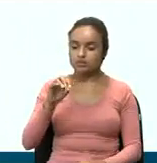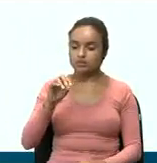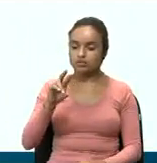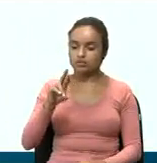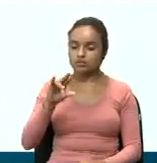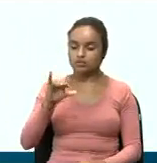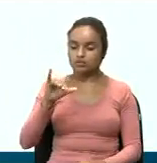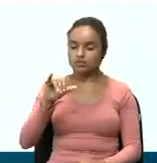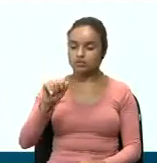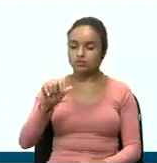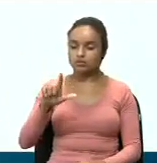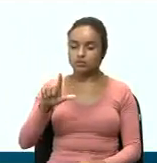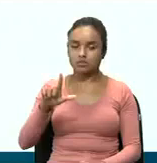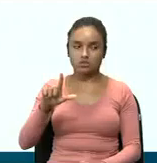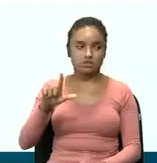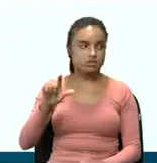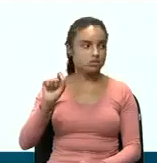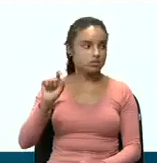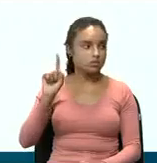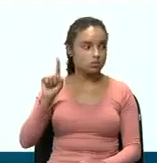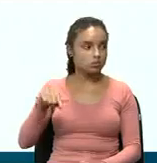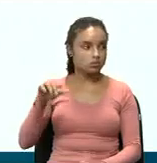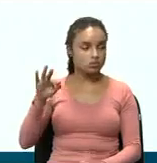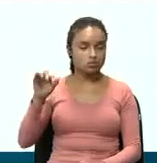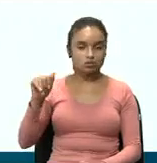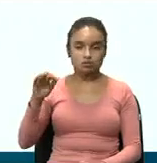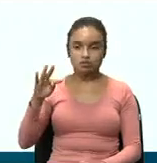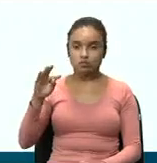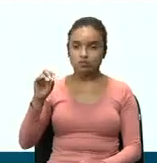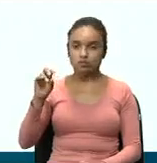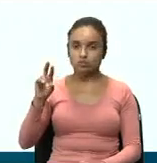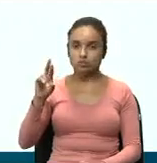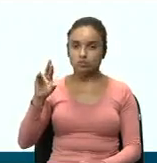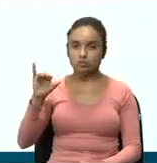n mais 1 fatorial,